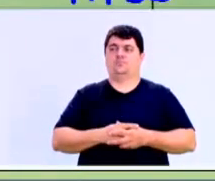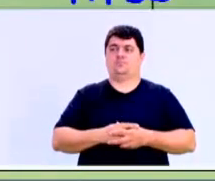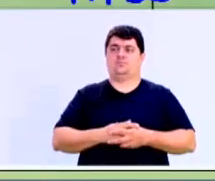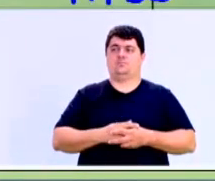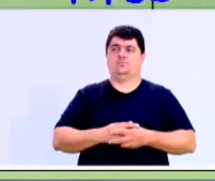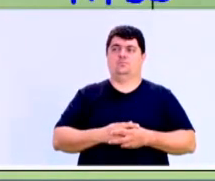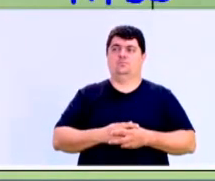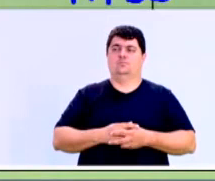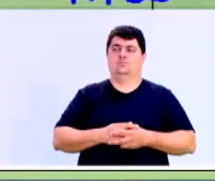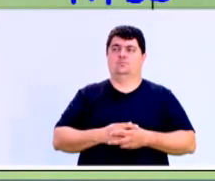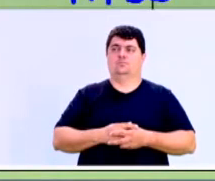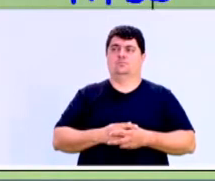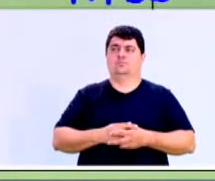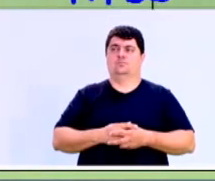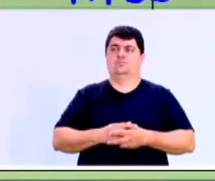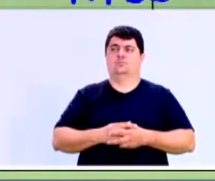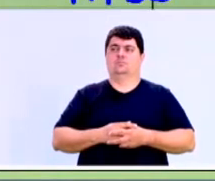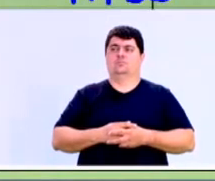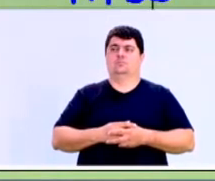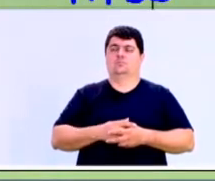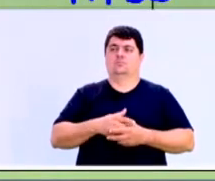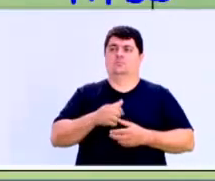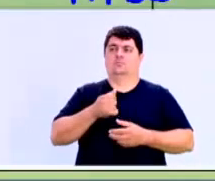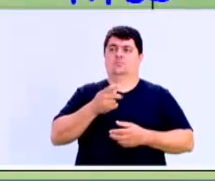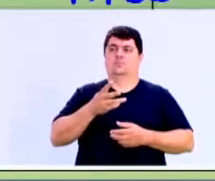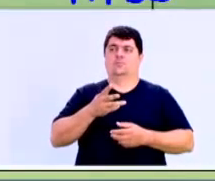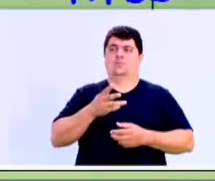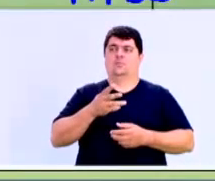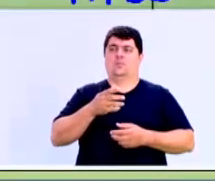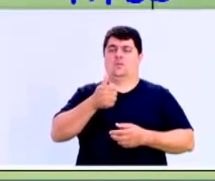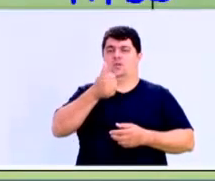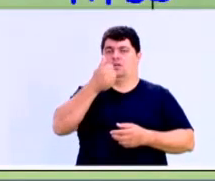14,24. Beleza? Então, quanto que eu tenho aqui de PMPC?